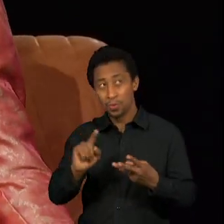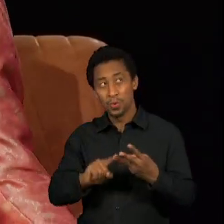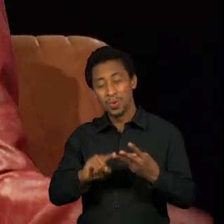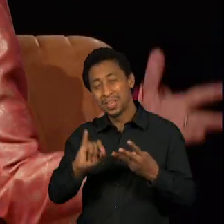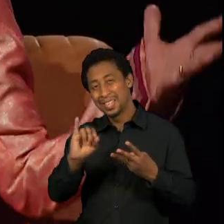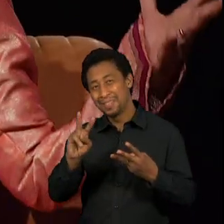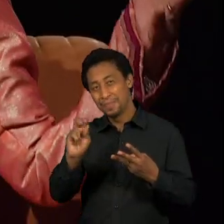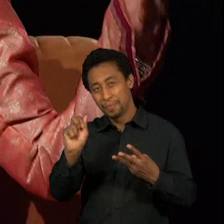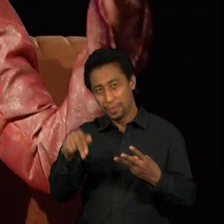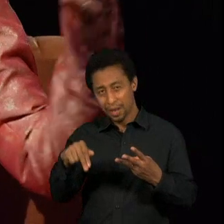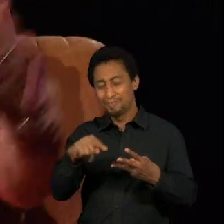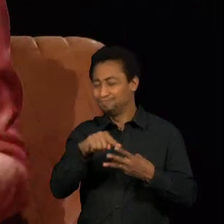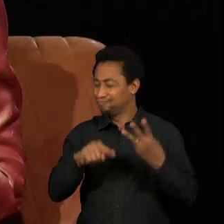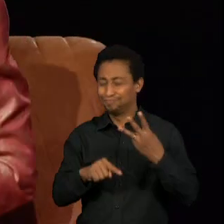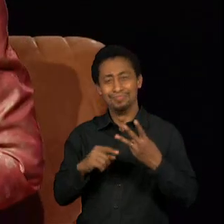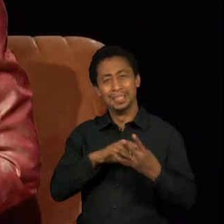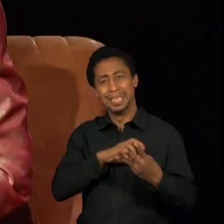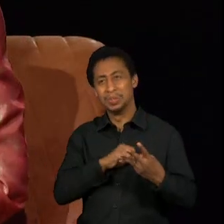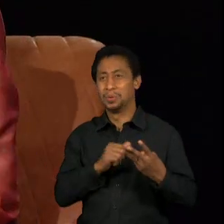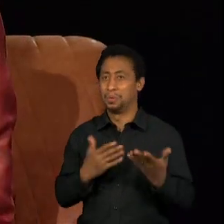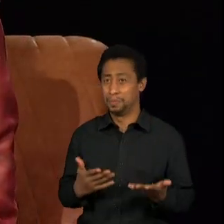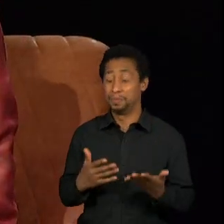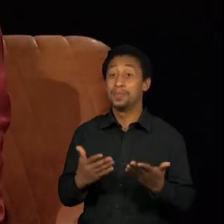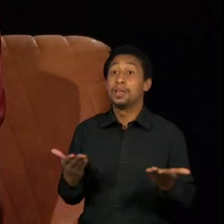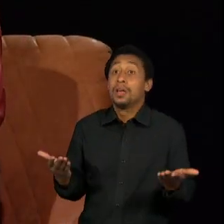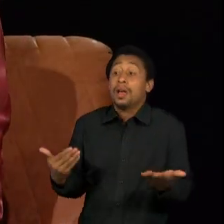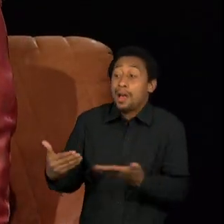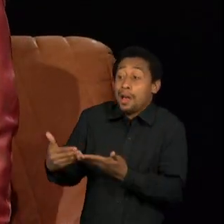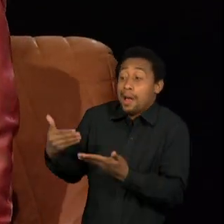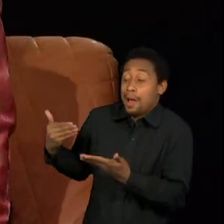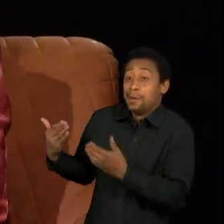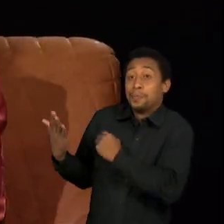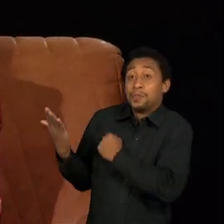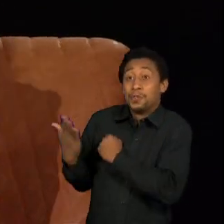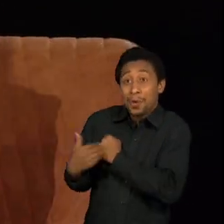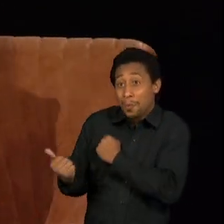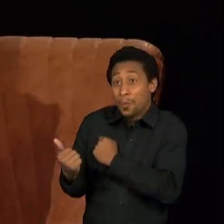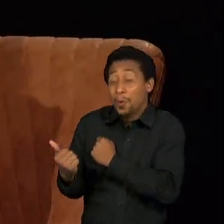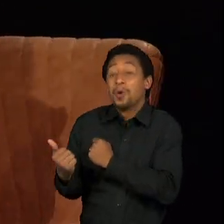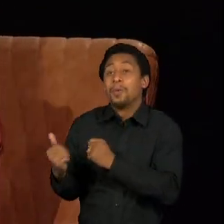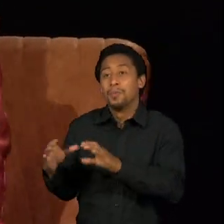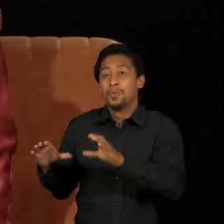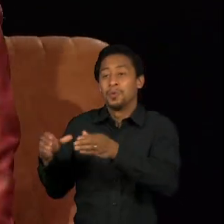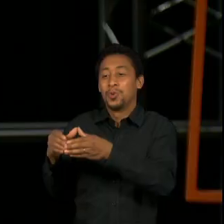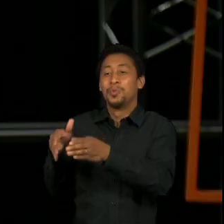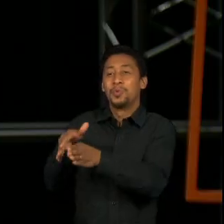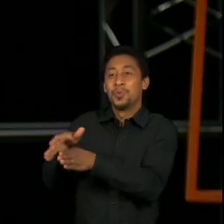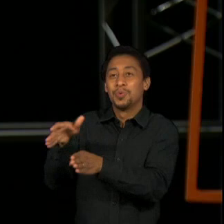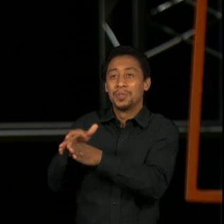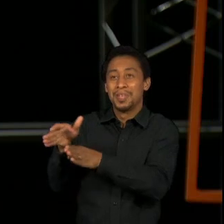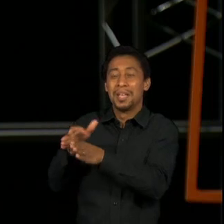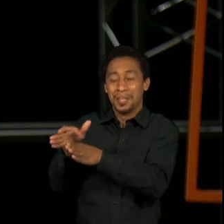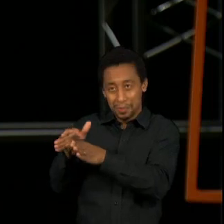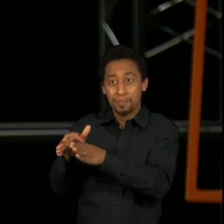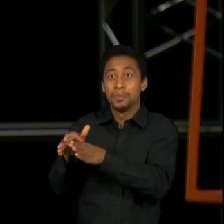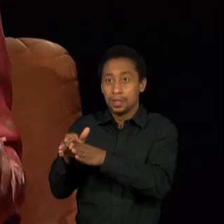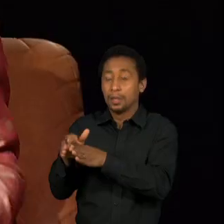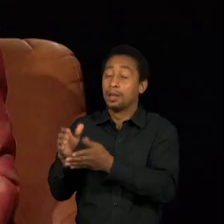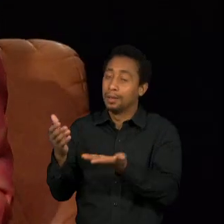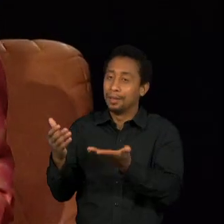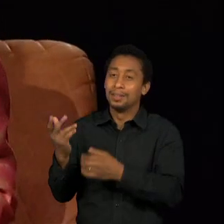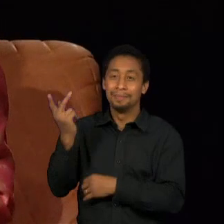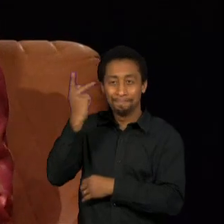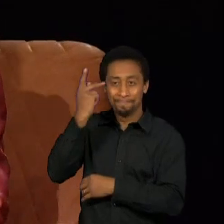ele, ultimamente, ele me deu uma honra enorme, me convidou para ser do conselho da SP Escola de Teatro, com